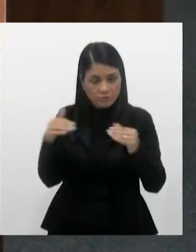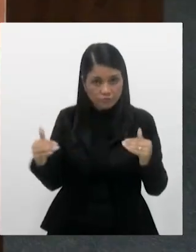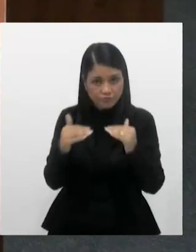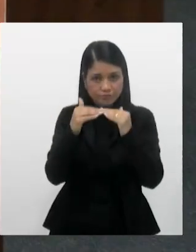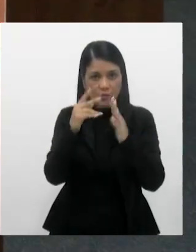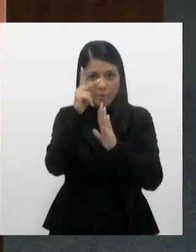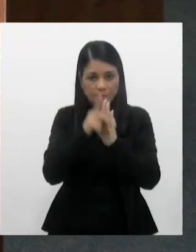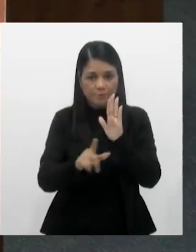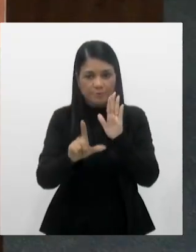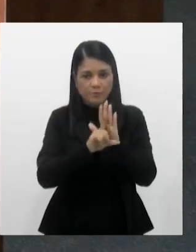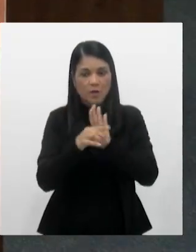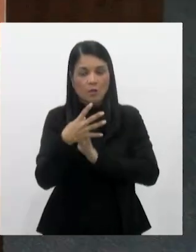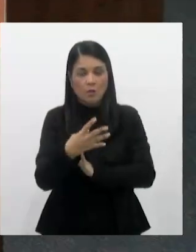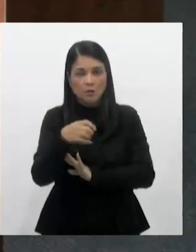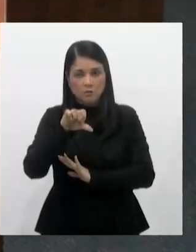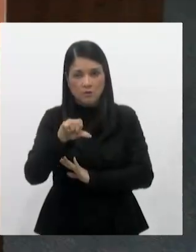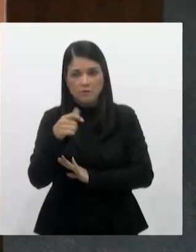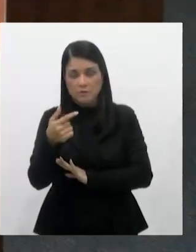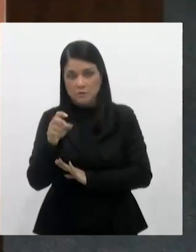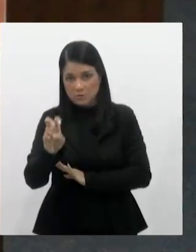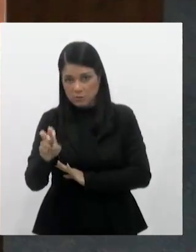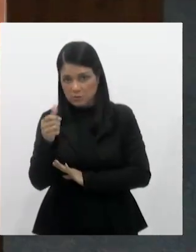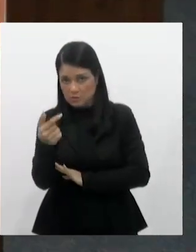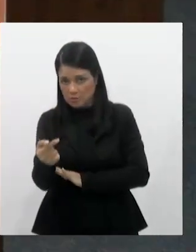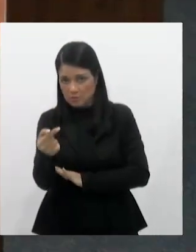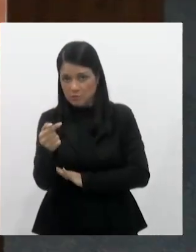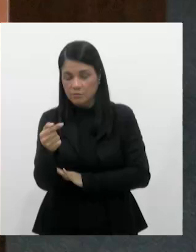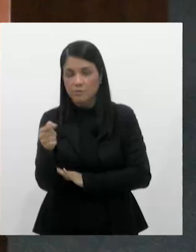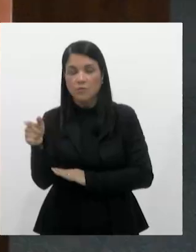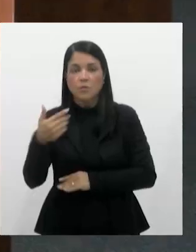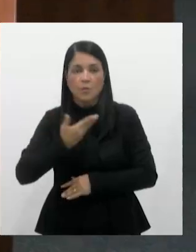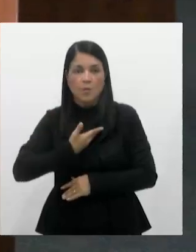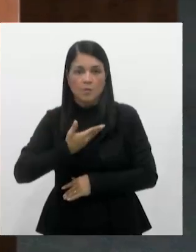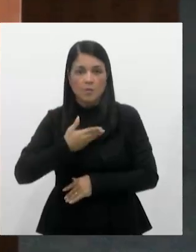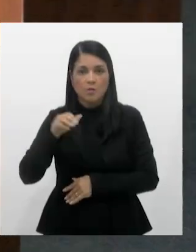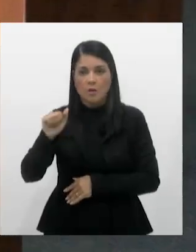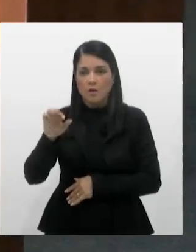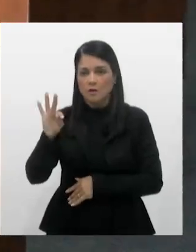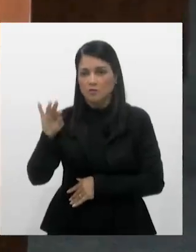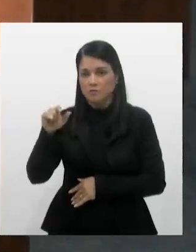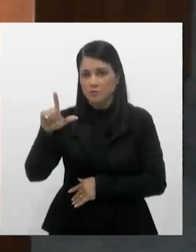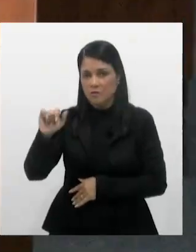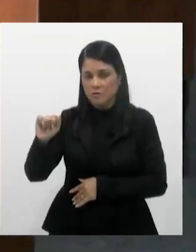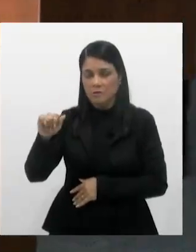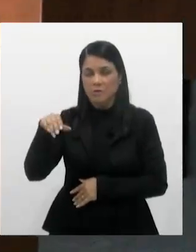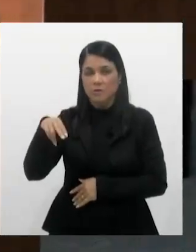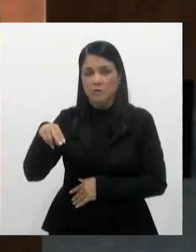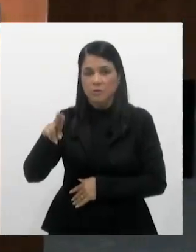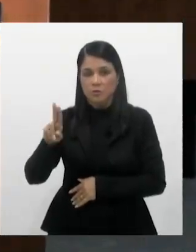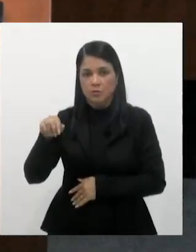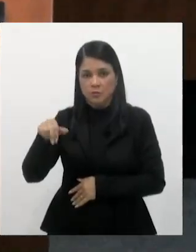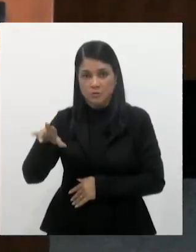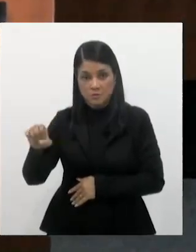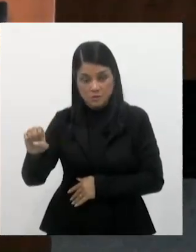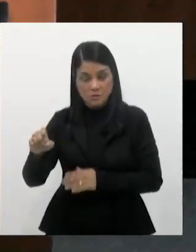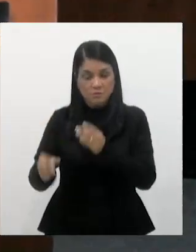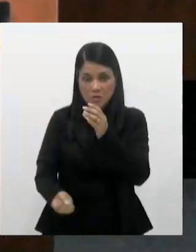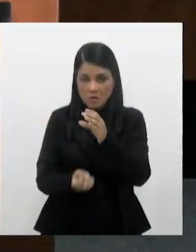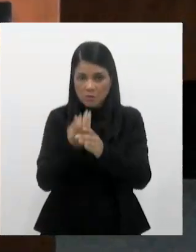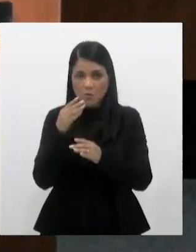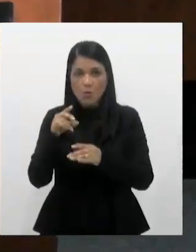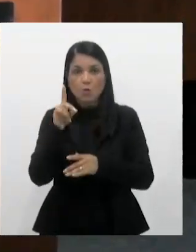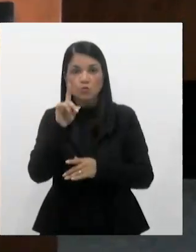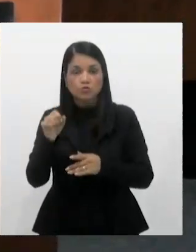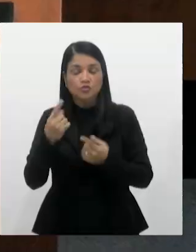PL 4957 do companheiro Átila Nunes, que ele está criando um dia